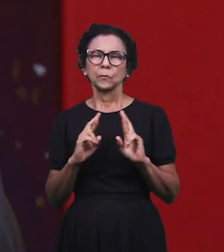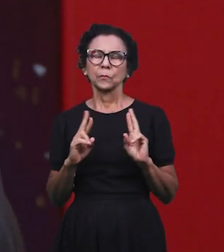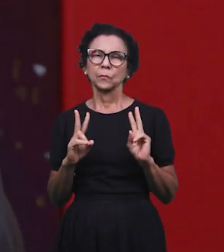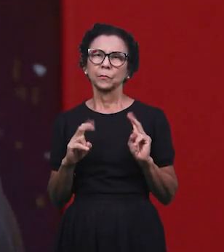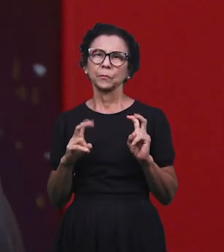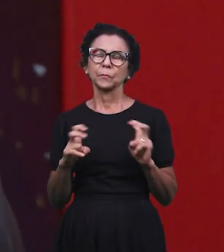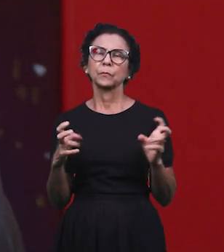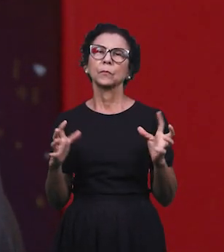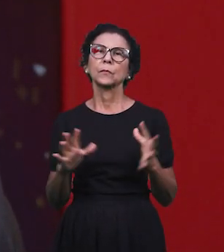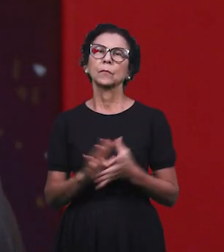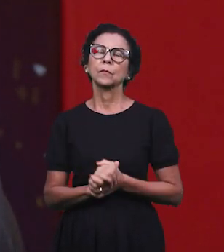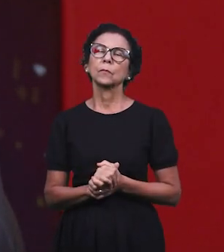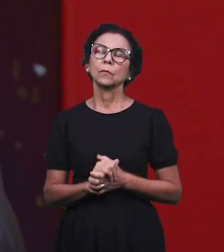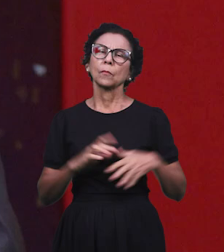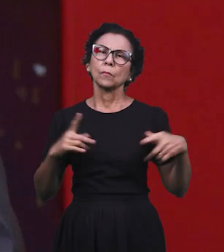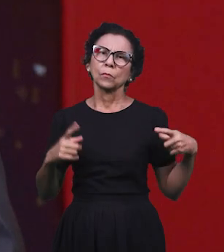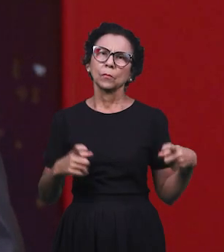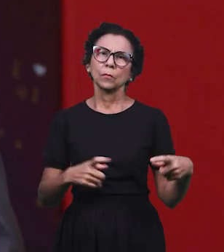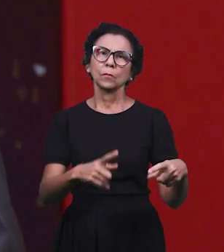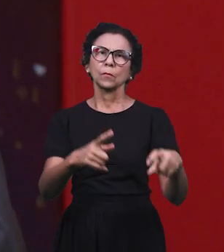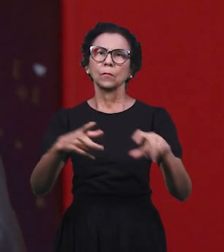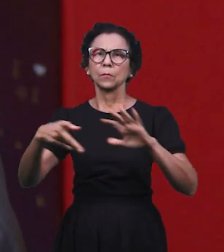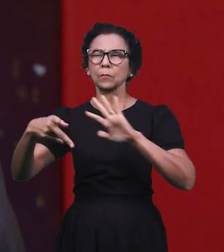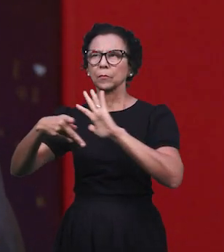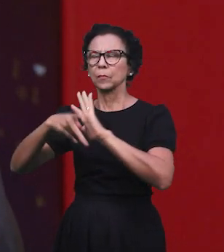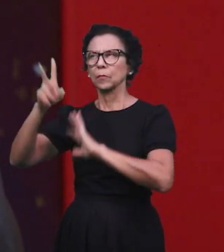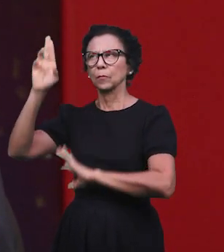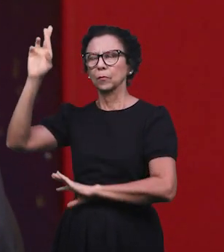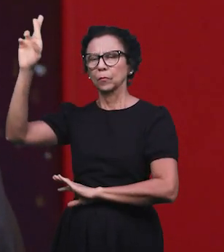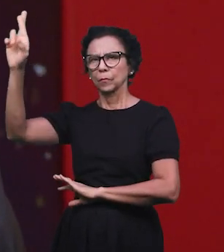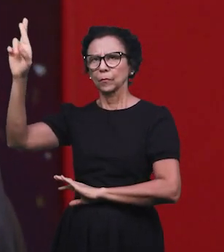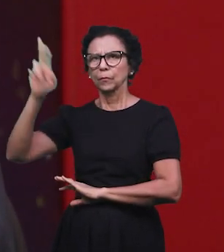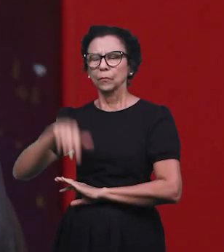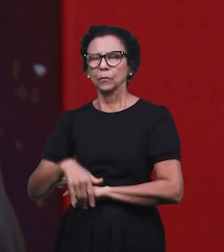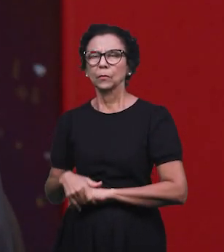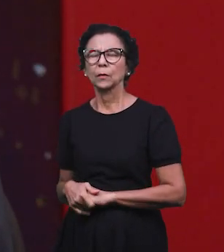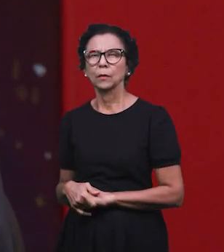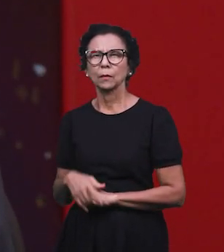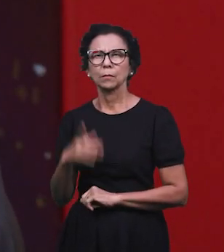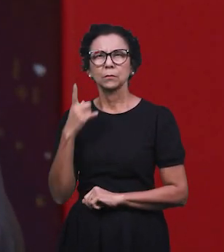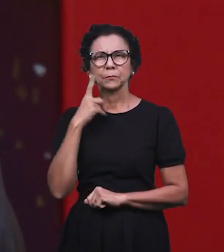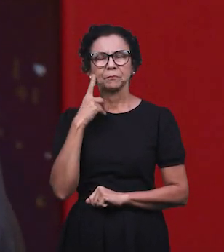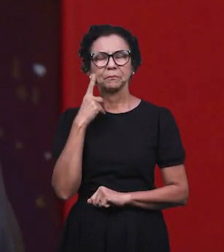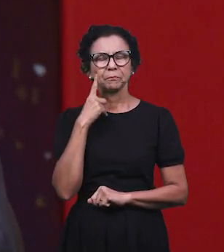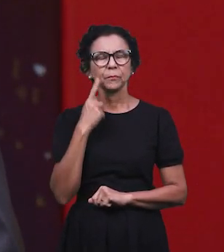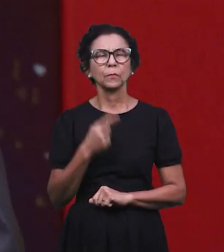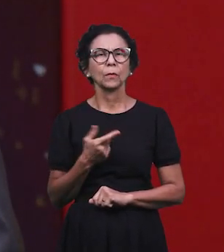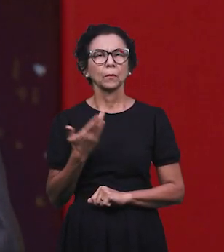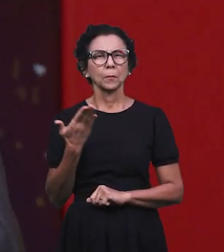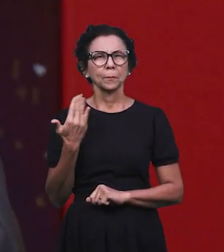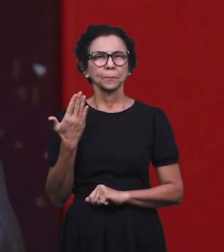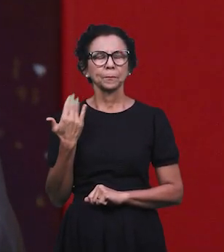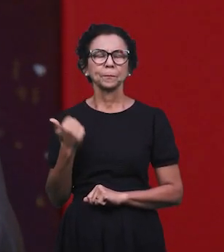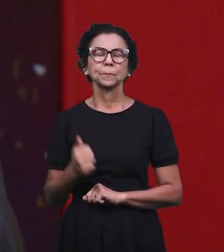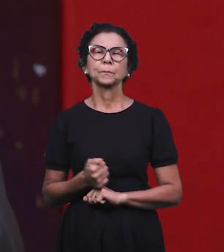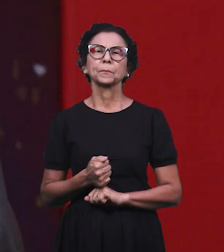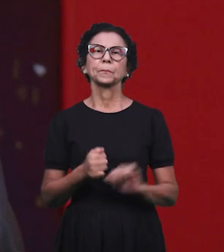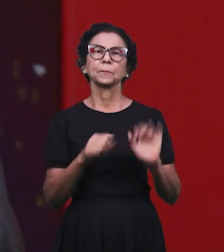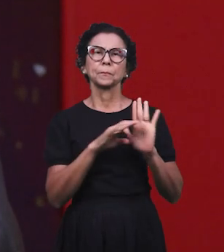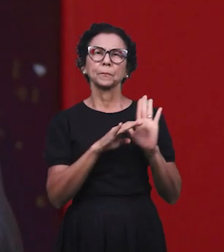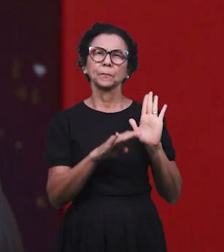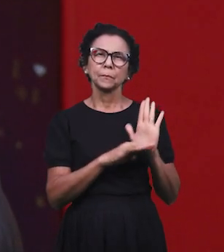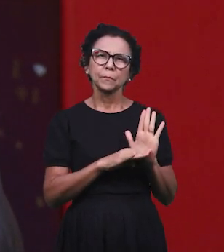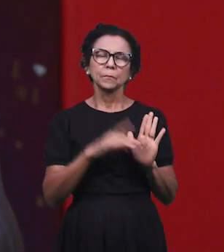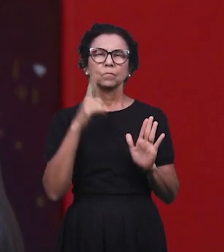são as guerras do Senhor. Na realidade, já falamos sobre isso no episódio anterior, em